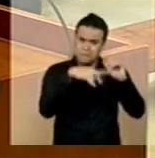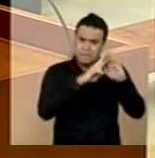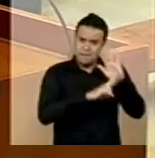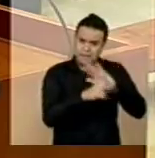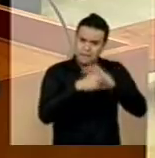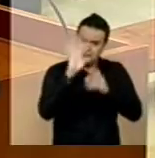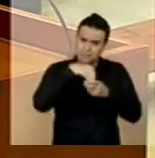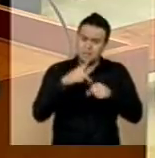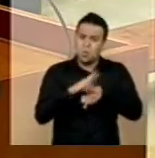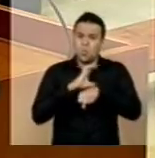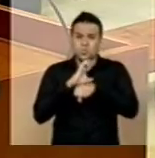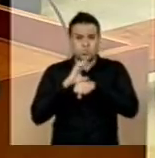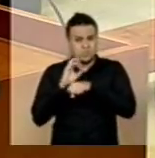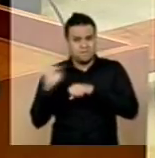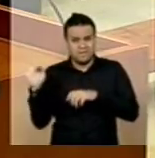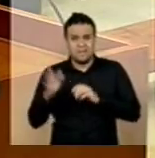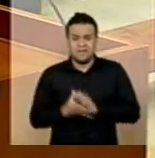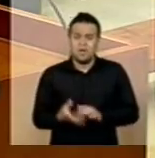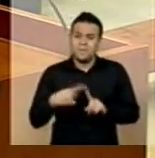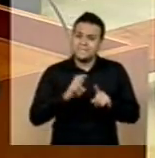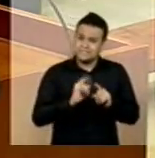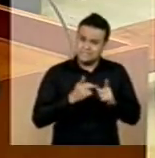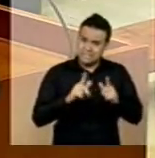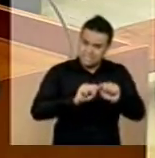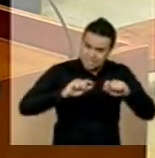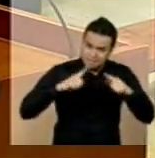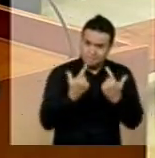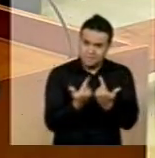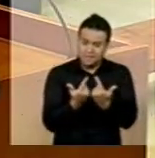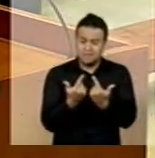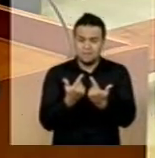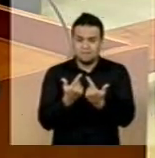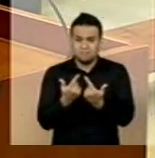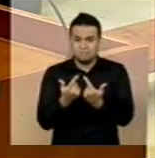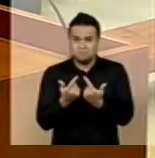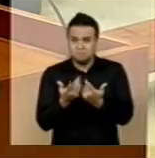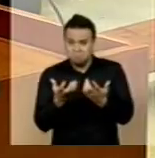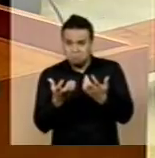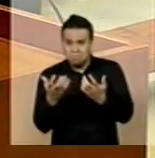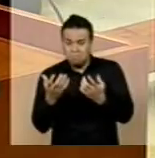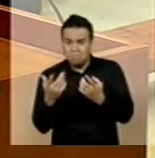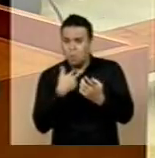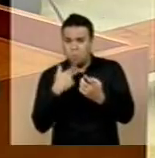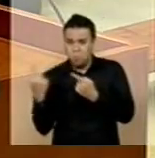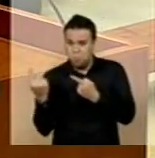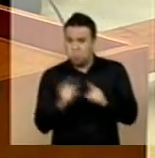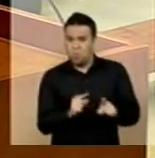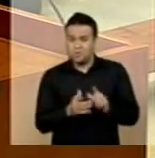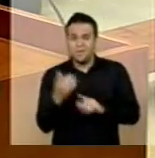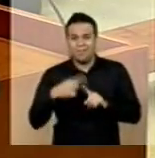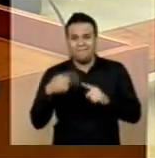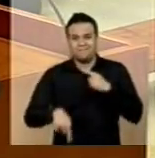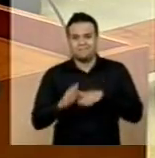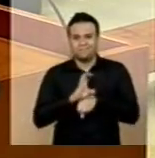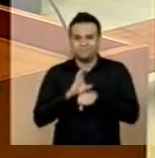Federal, que, pior, nem se as Assembleias Legislativas quisessem, poderiam dizer o oposto, porque elas aí incorreriam numa inconstitucionalidade em